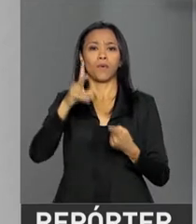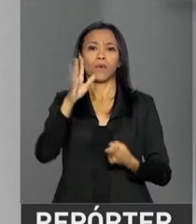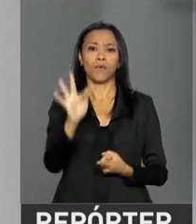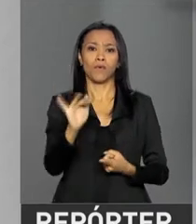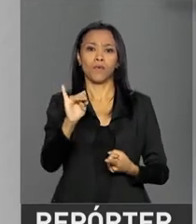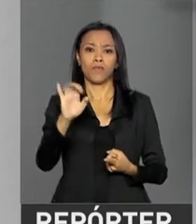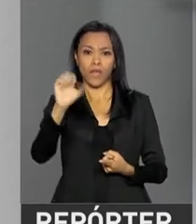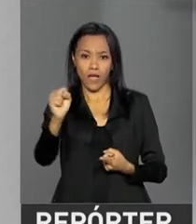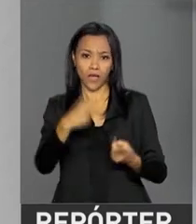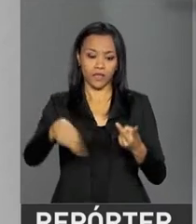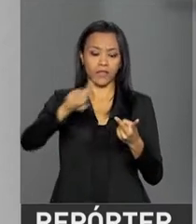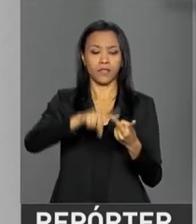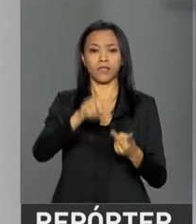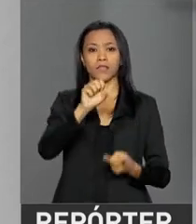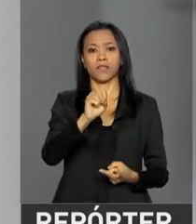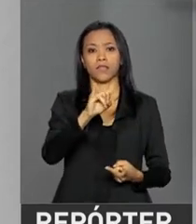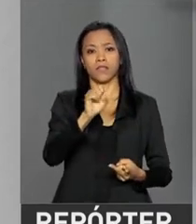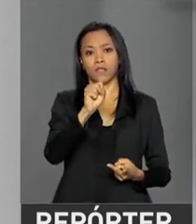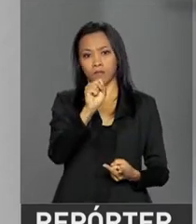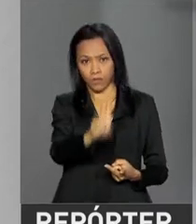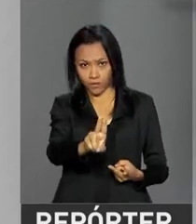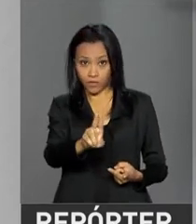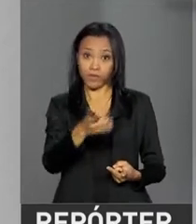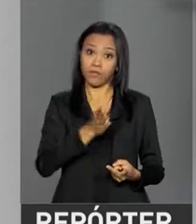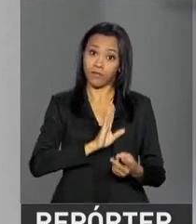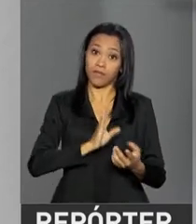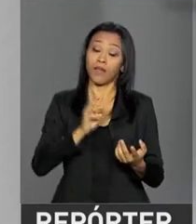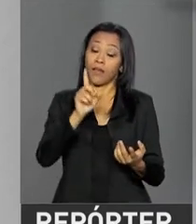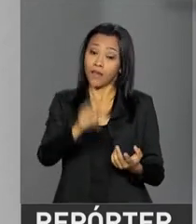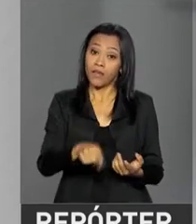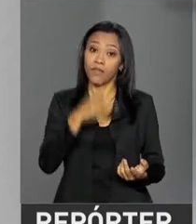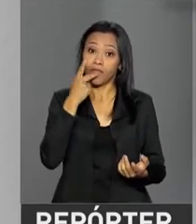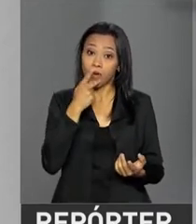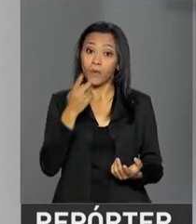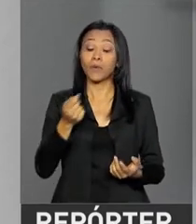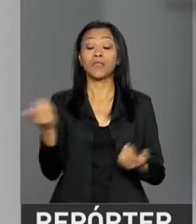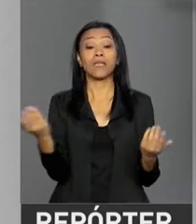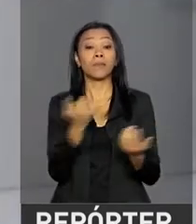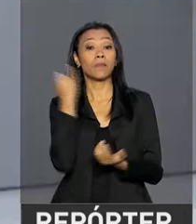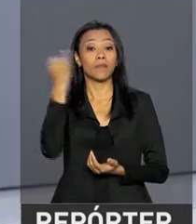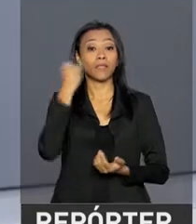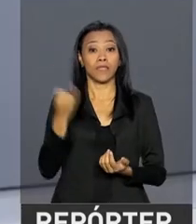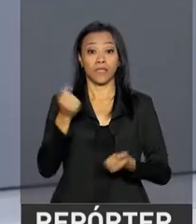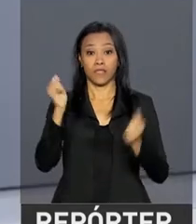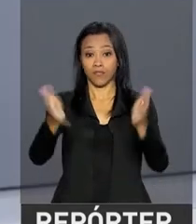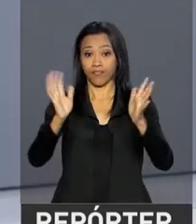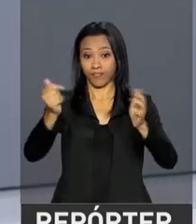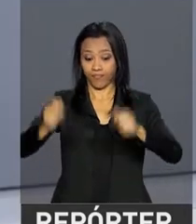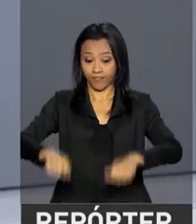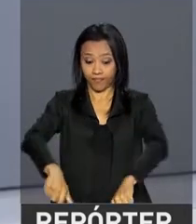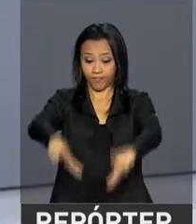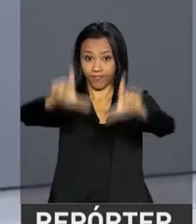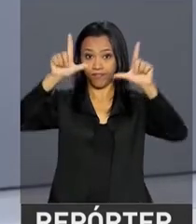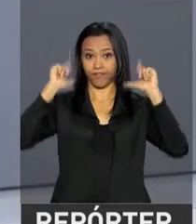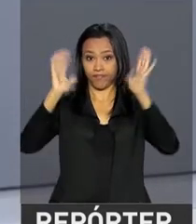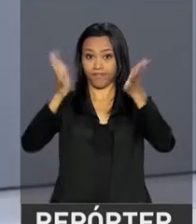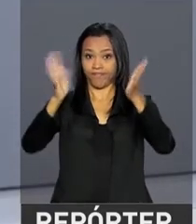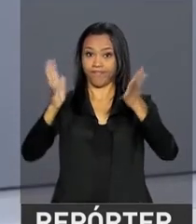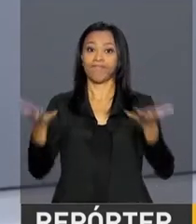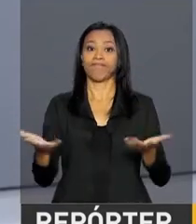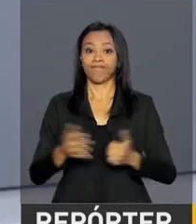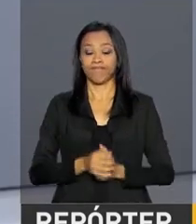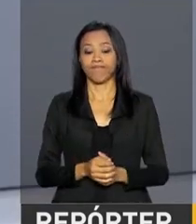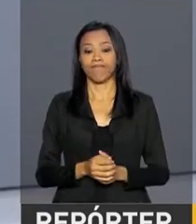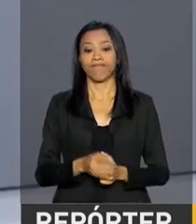ressaltou o atendimento especializado ea novidade da vídeo prova em libras e atenção candidatos as